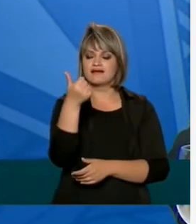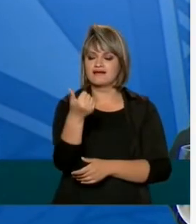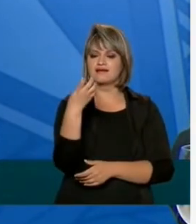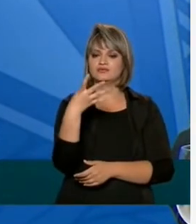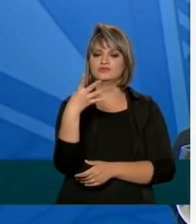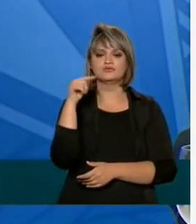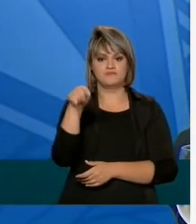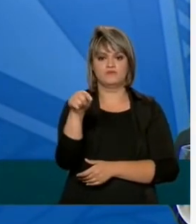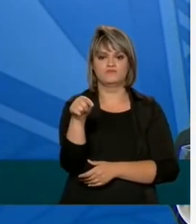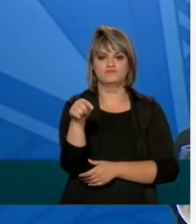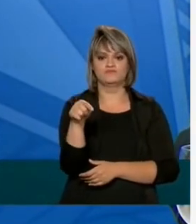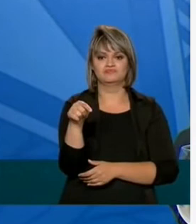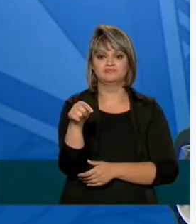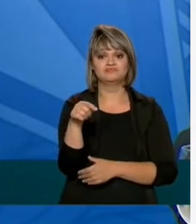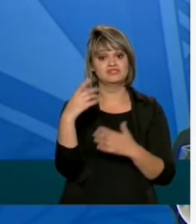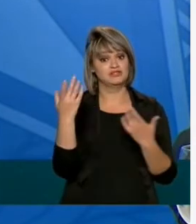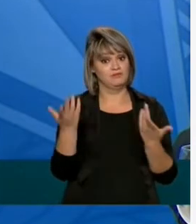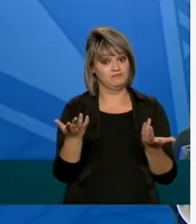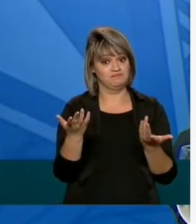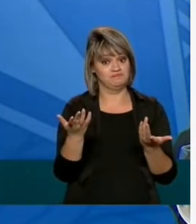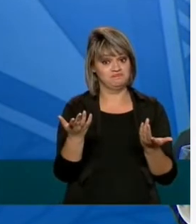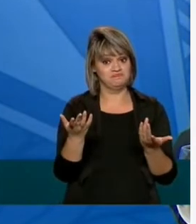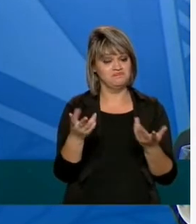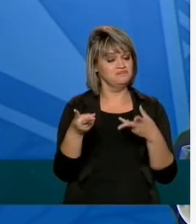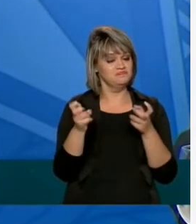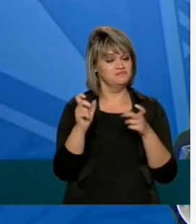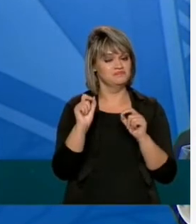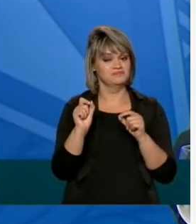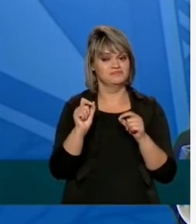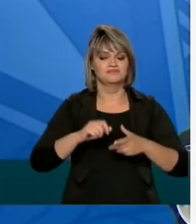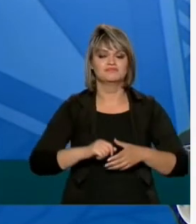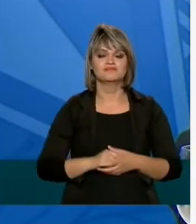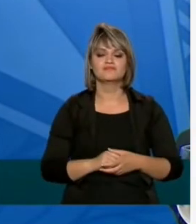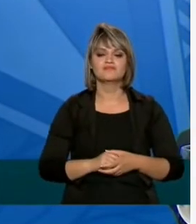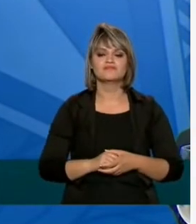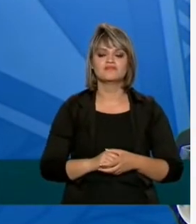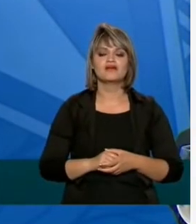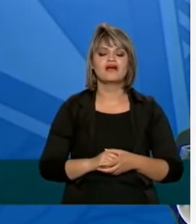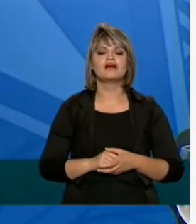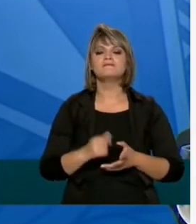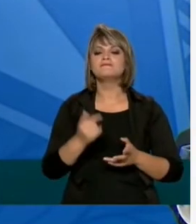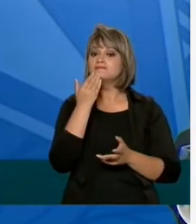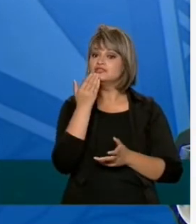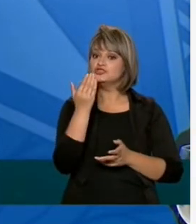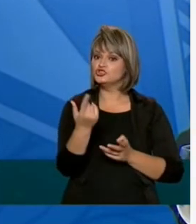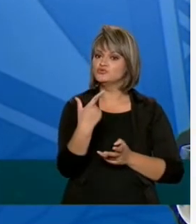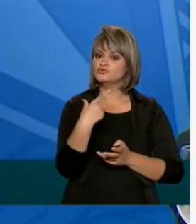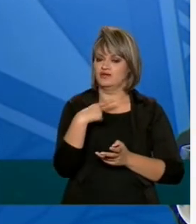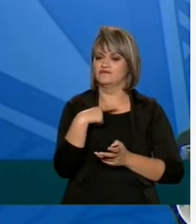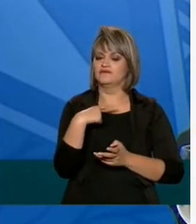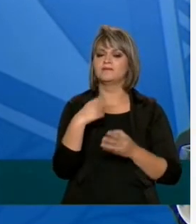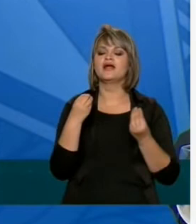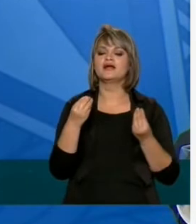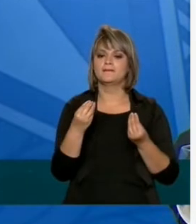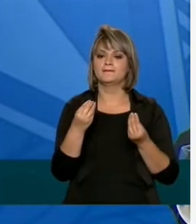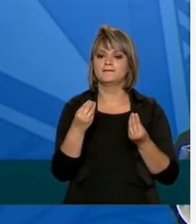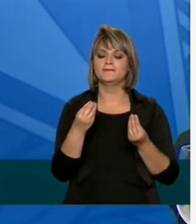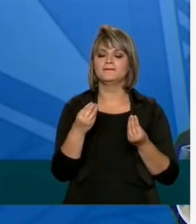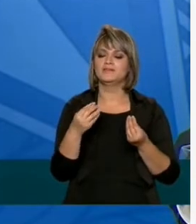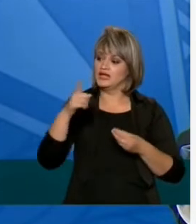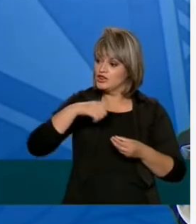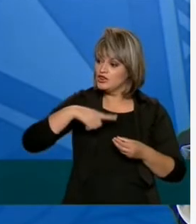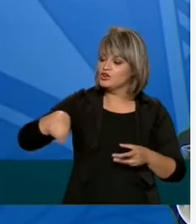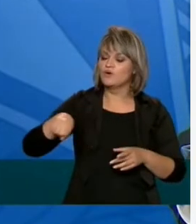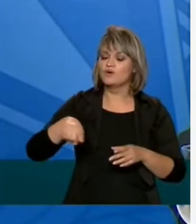mil. Então, o que é que aconteceu? Houve um pedido para que a gente